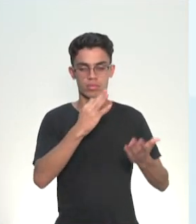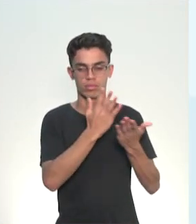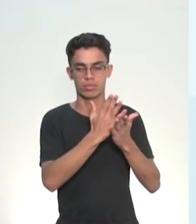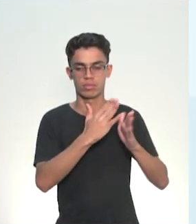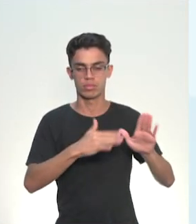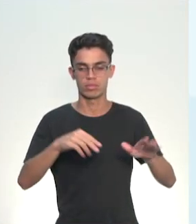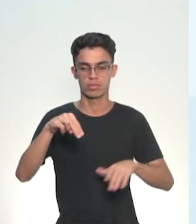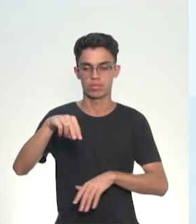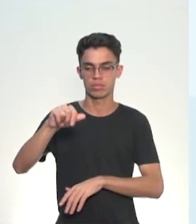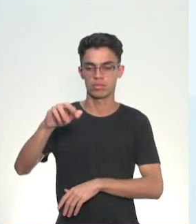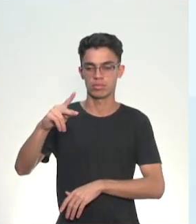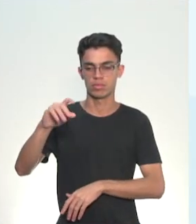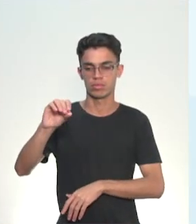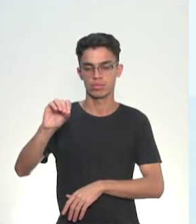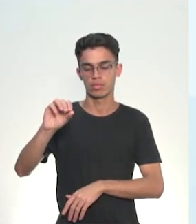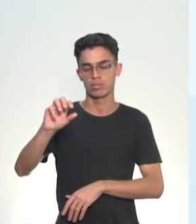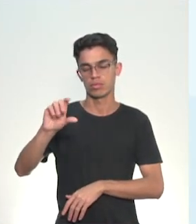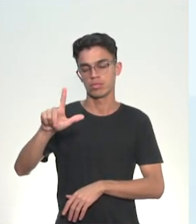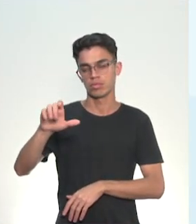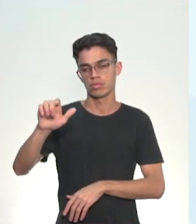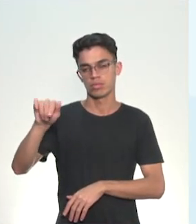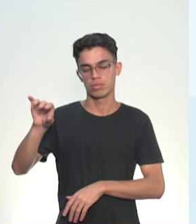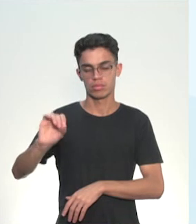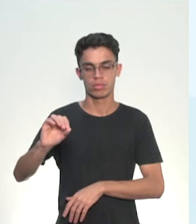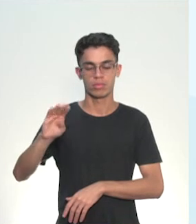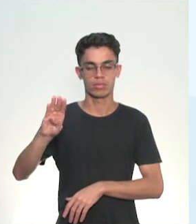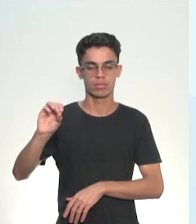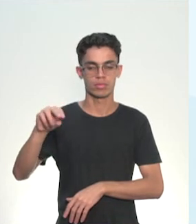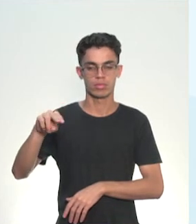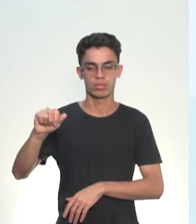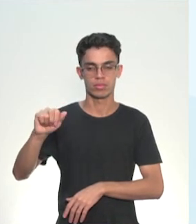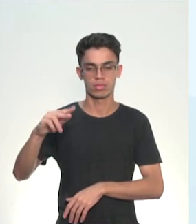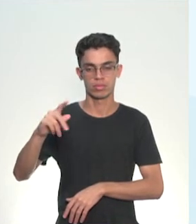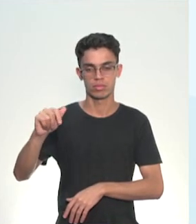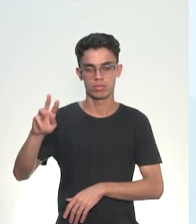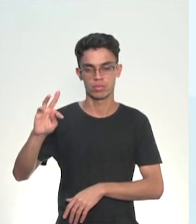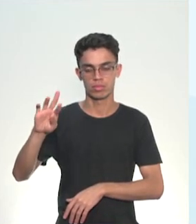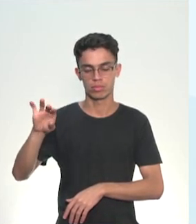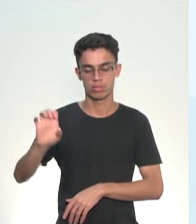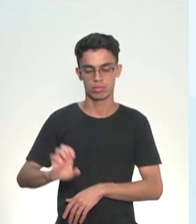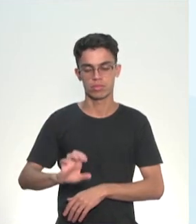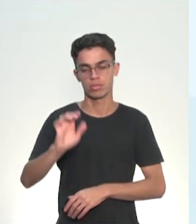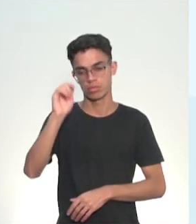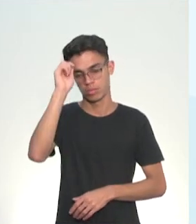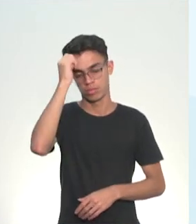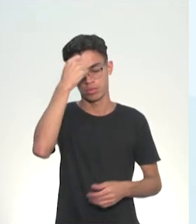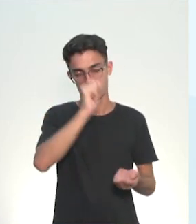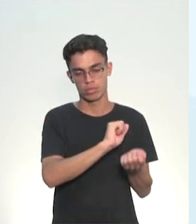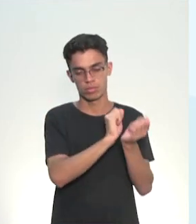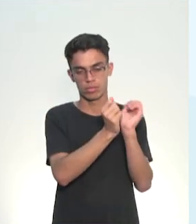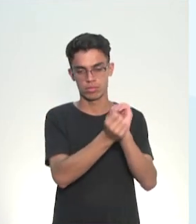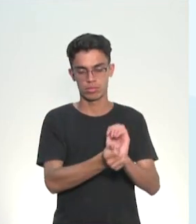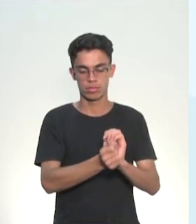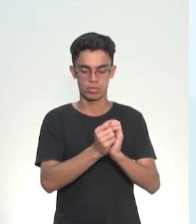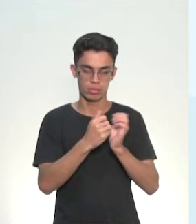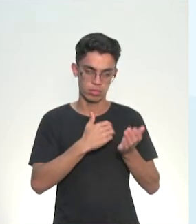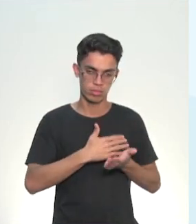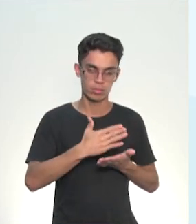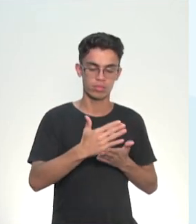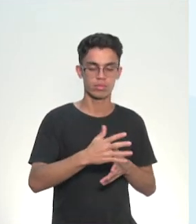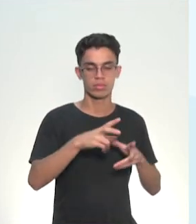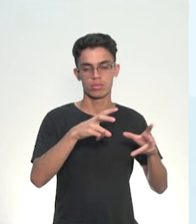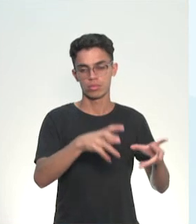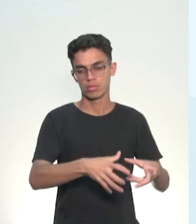Napoleão Bonaparte, essa escravidão ela é restaurada nas colônias, e aí a gente tem um outro processo